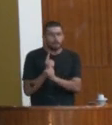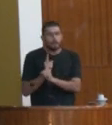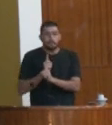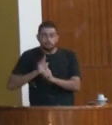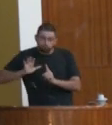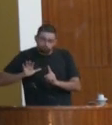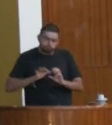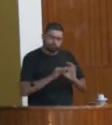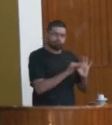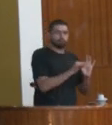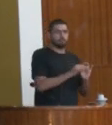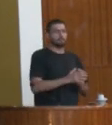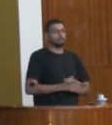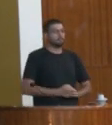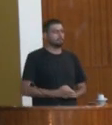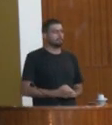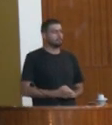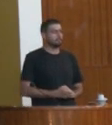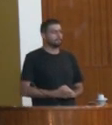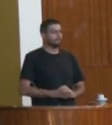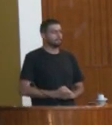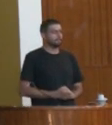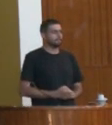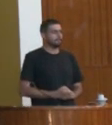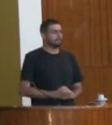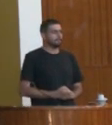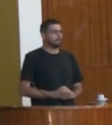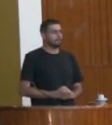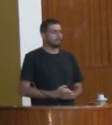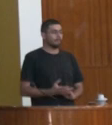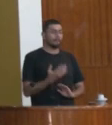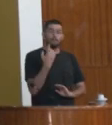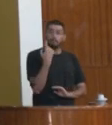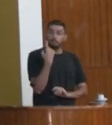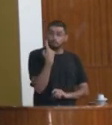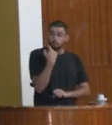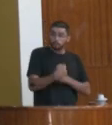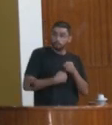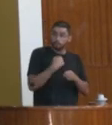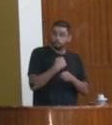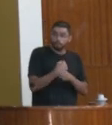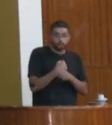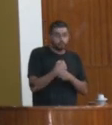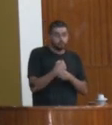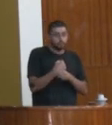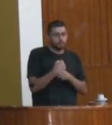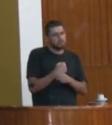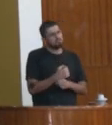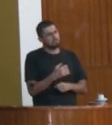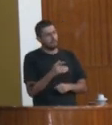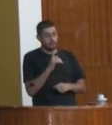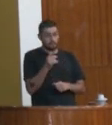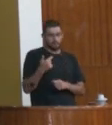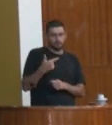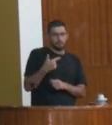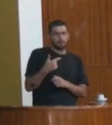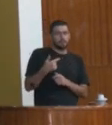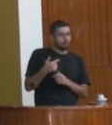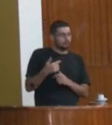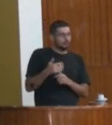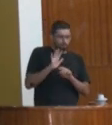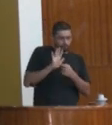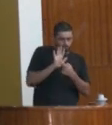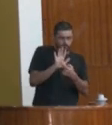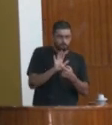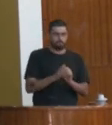nisso. E, curiosamente, menos de um ano depois, isso eu tenho que mostrar, gente, não posso deixar de